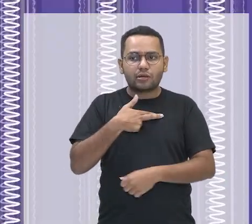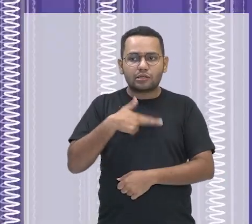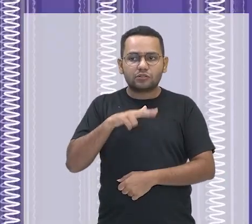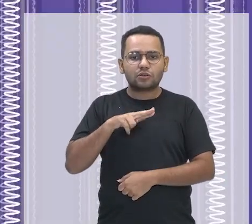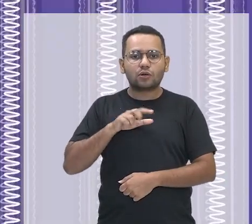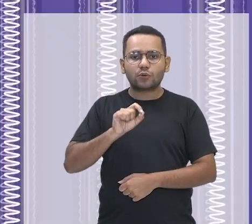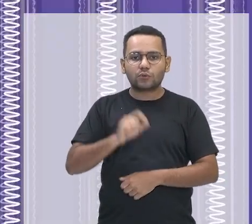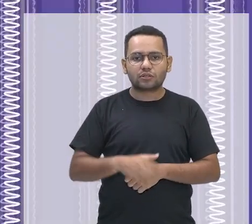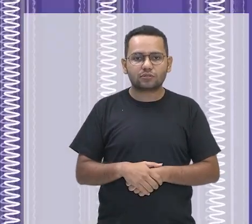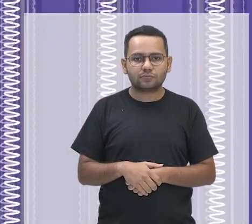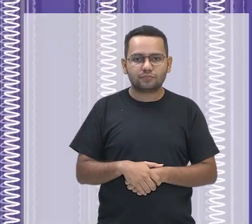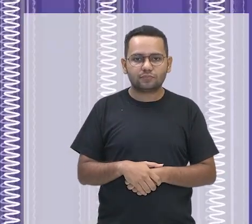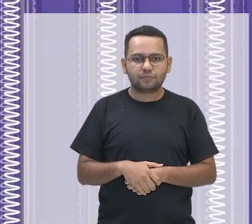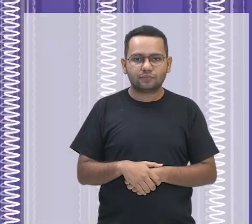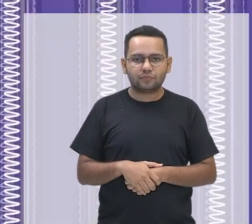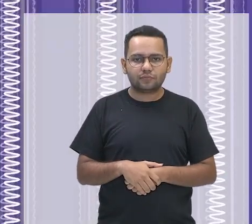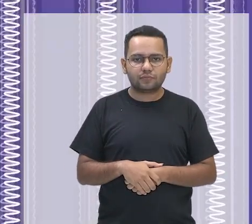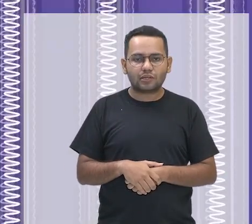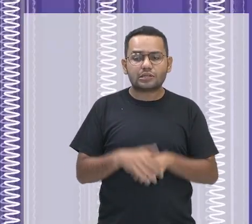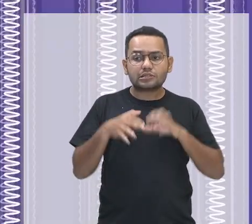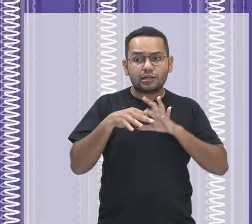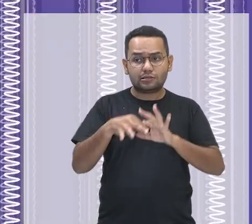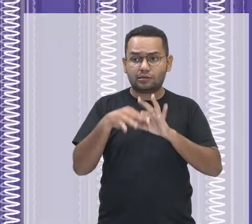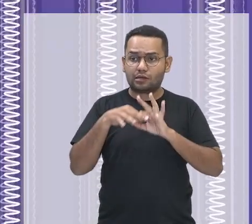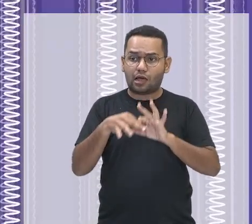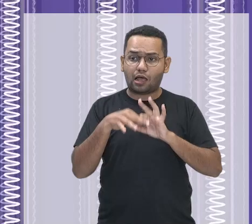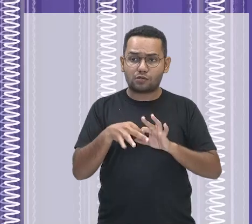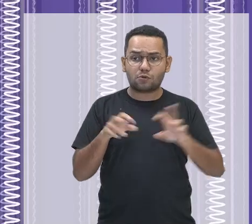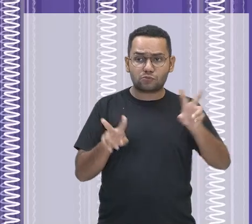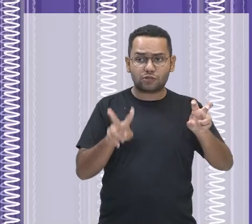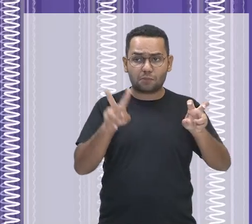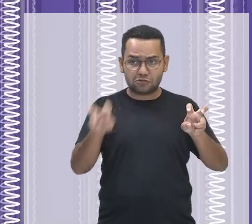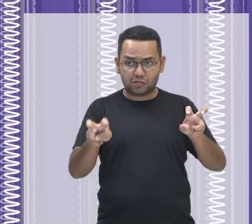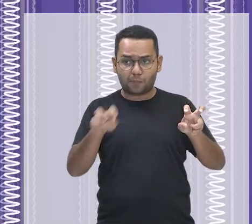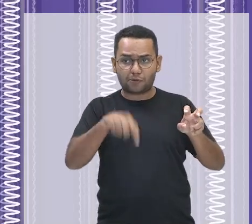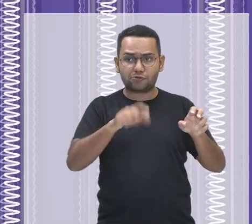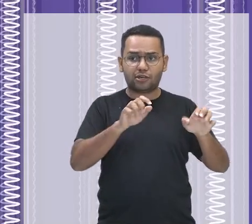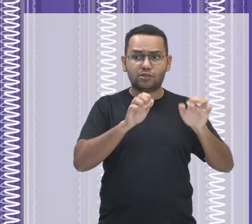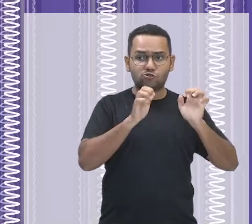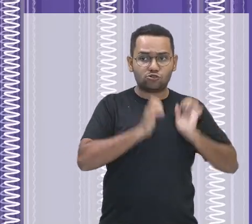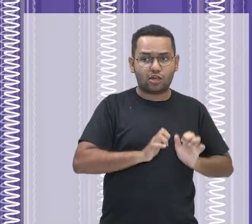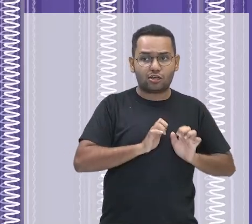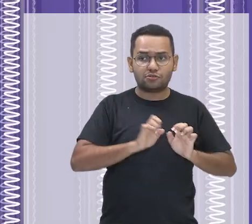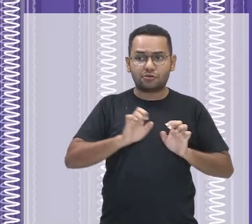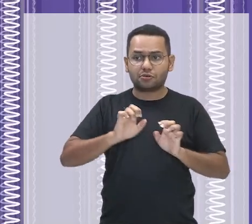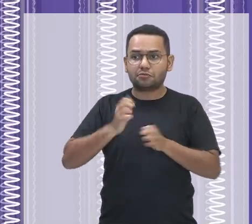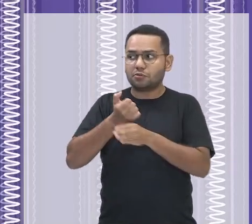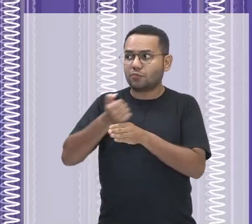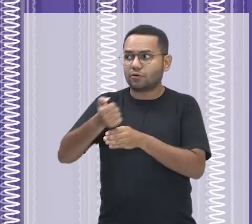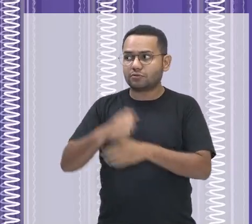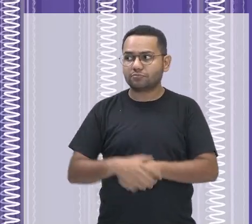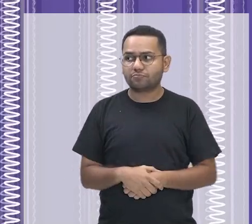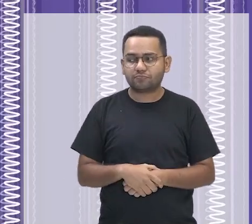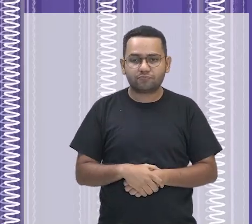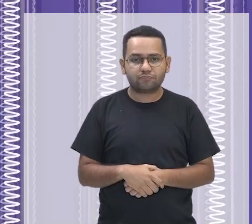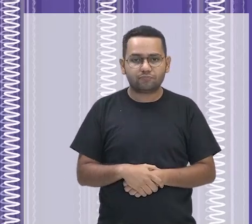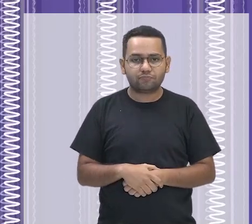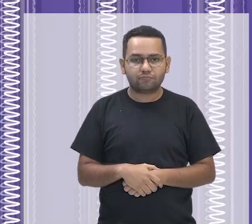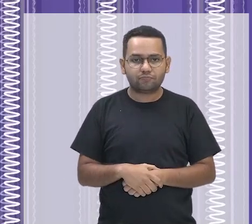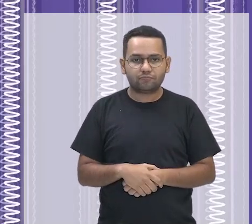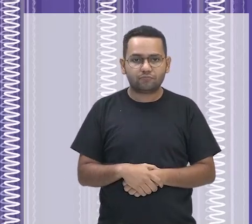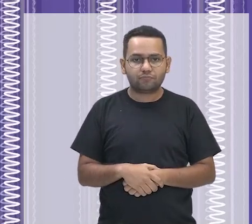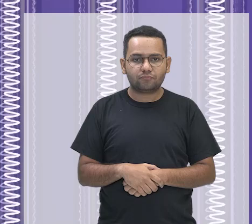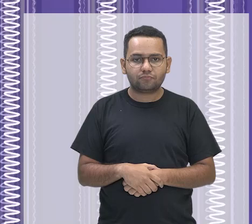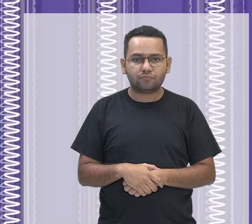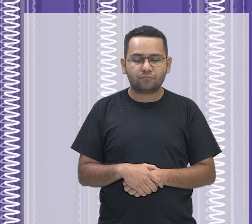fala dessa caminhada ética e moral. As pessoas, além de ter esse laço de convivência comunitária, elas vão também, de certa